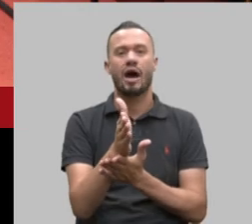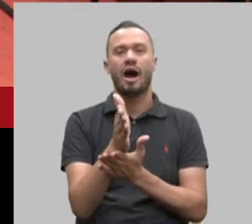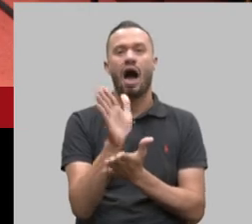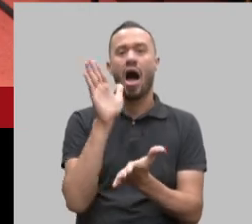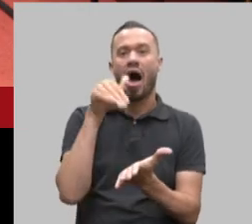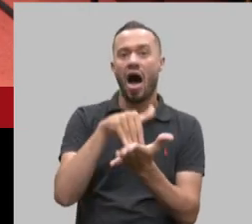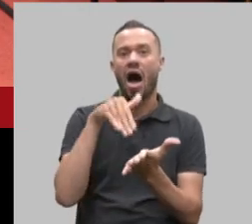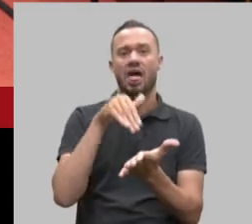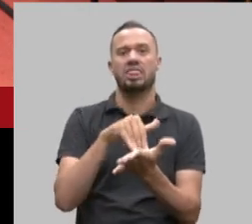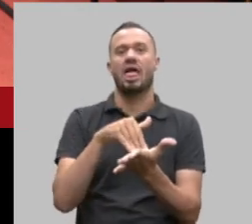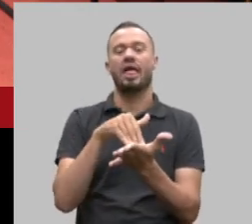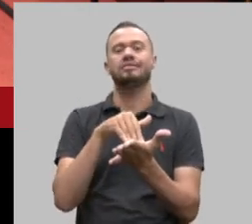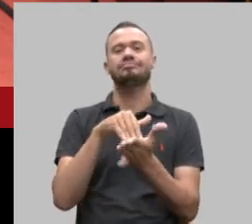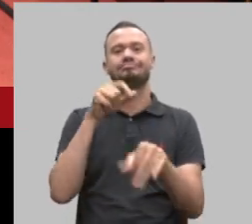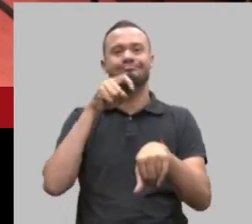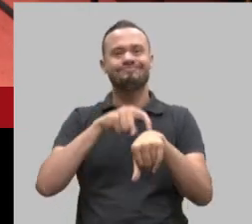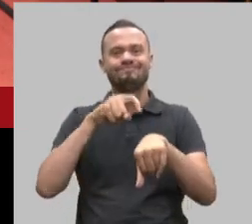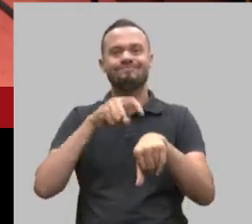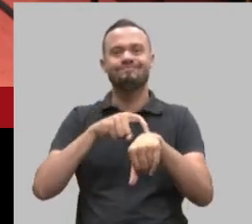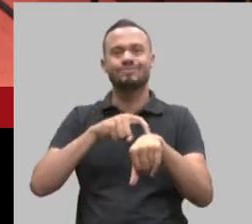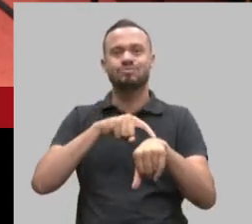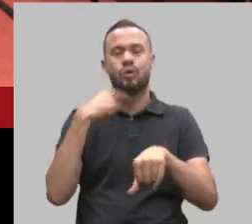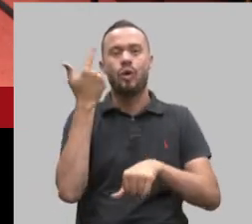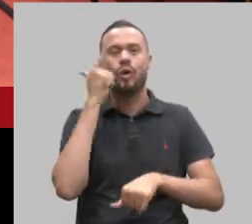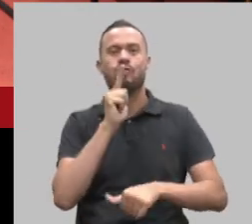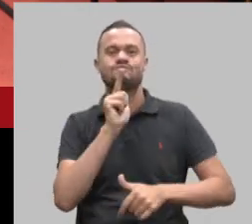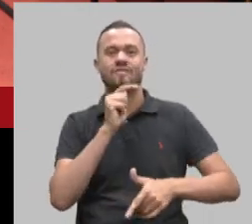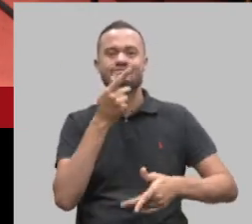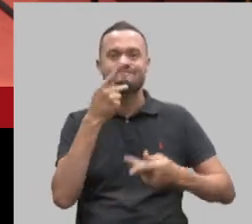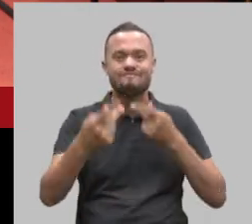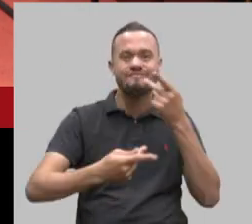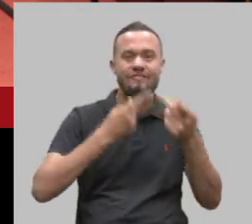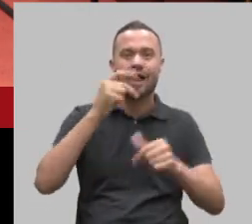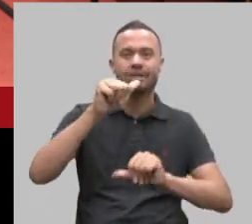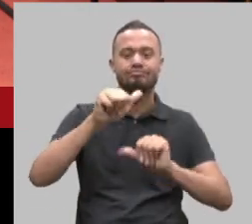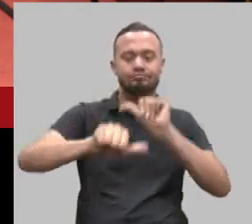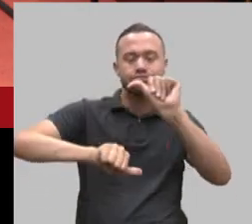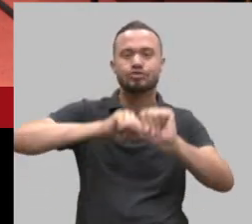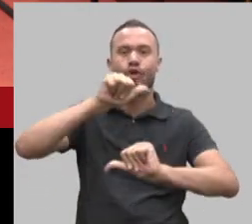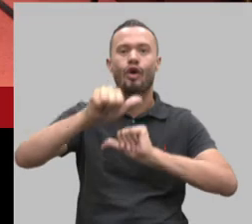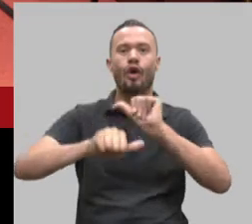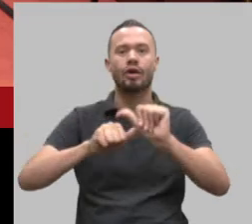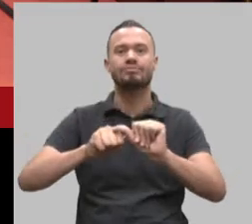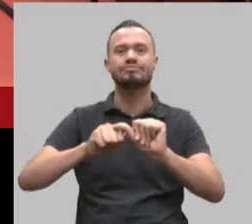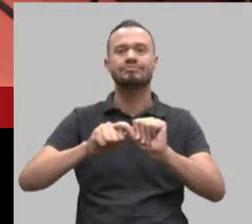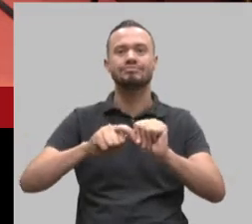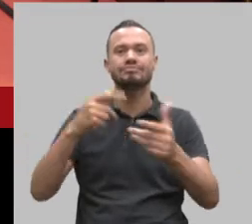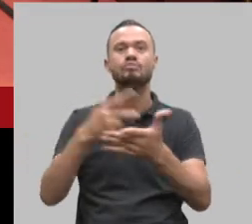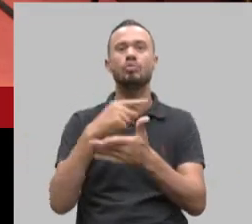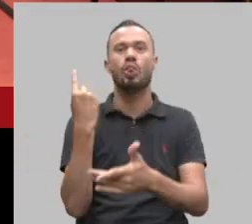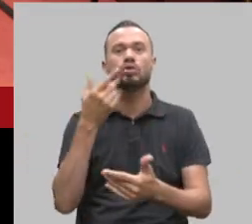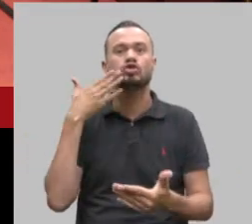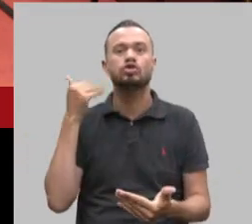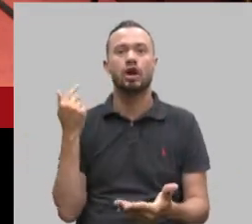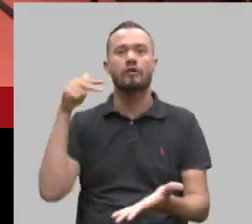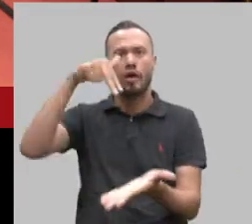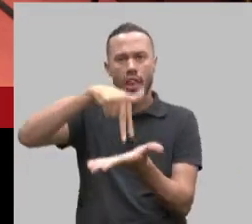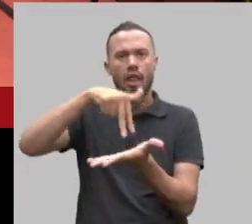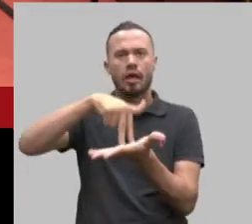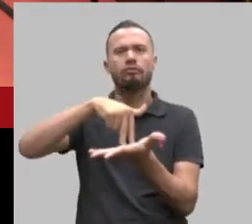palavras tenham força e virem ações Porque como jovem nós viemos abdar é